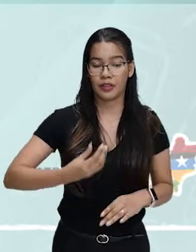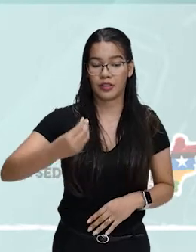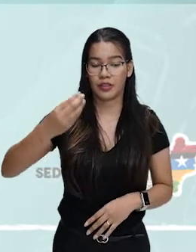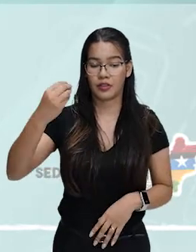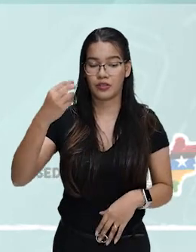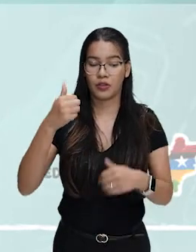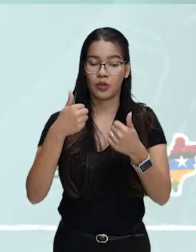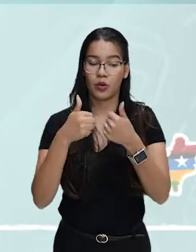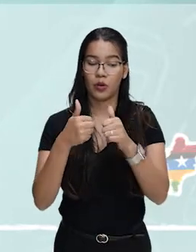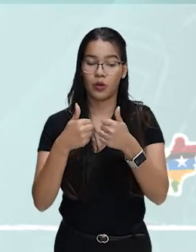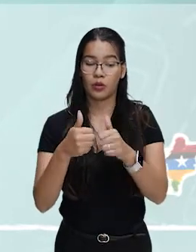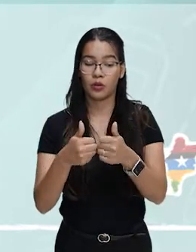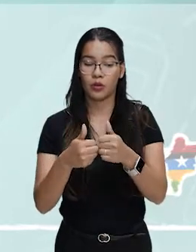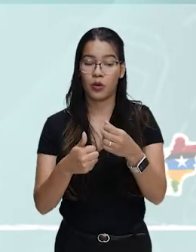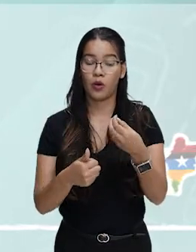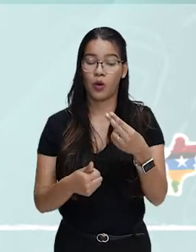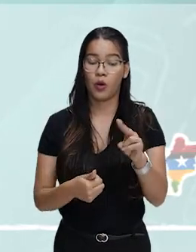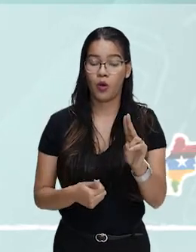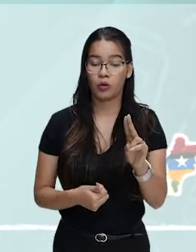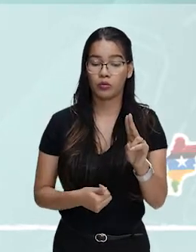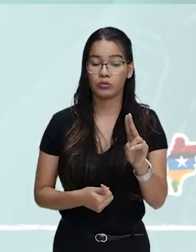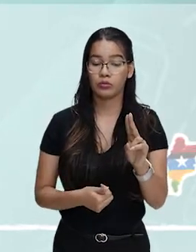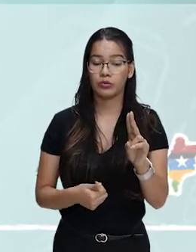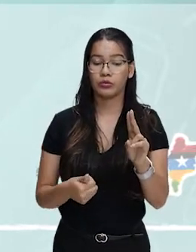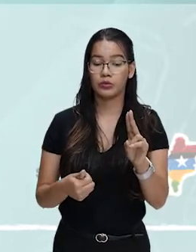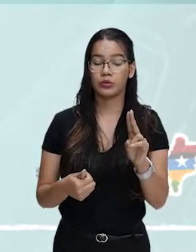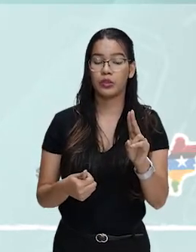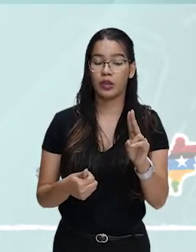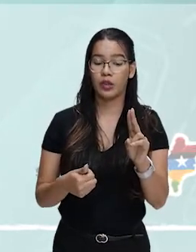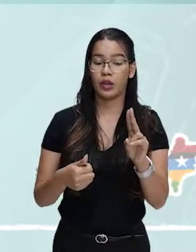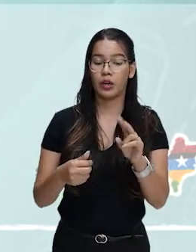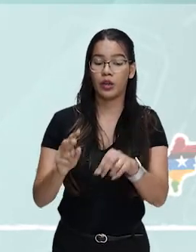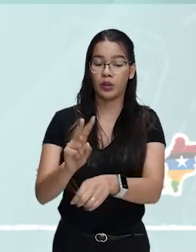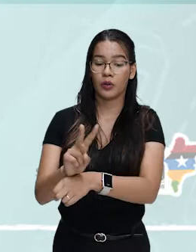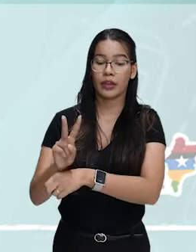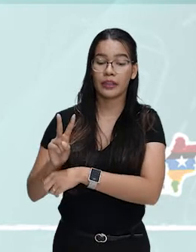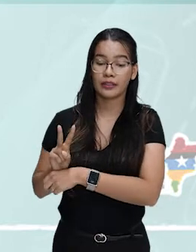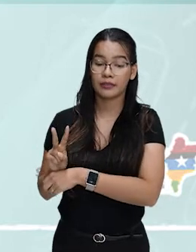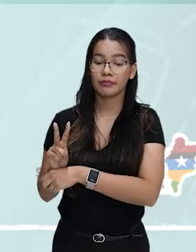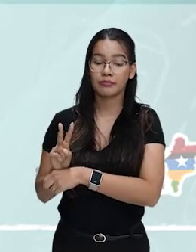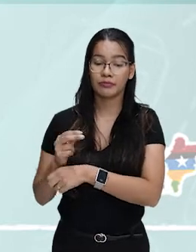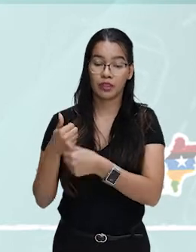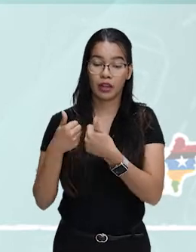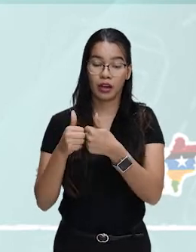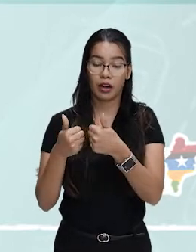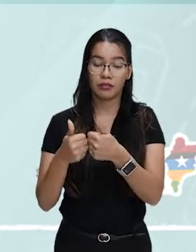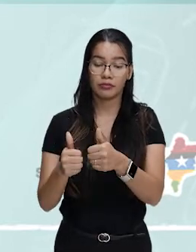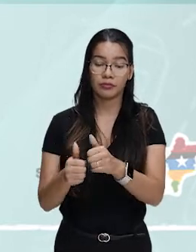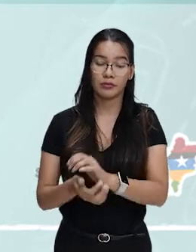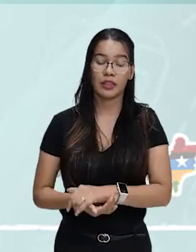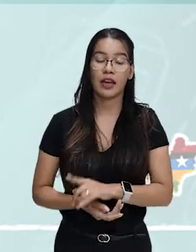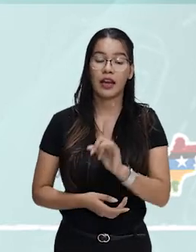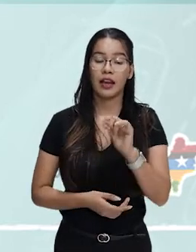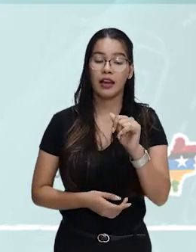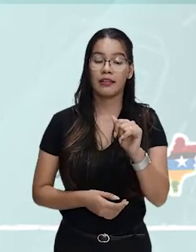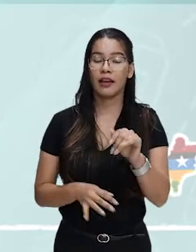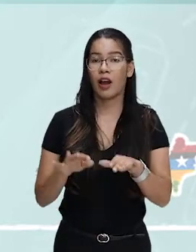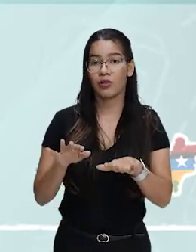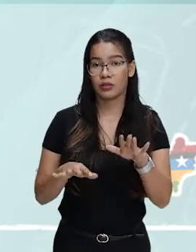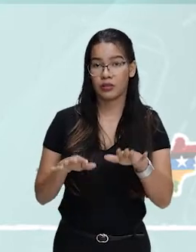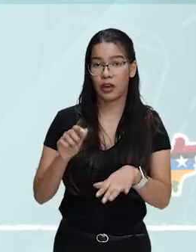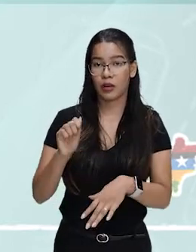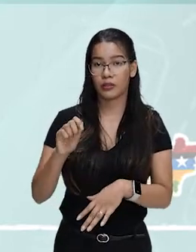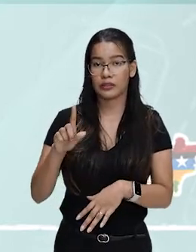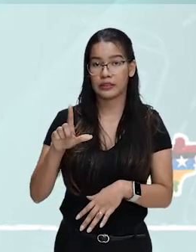viagem. Ou de ônibus, ou de carro alugado. Então, é a alternativa. E a letra C é, ela está de